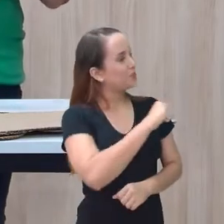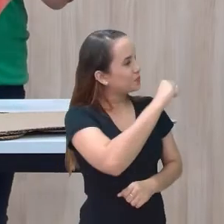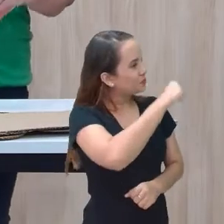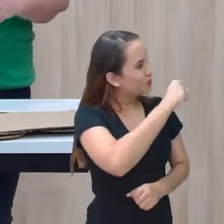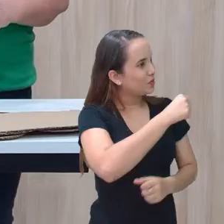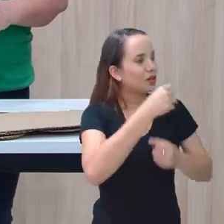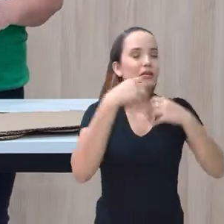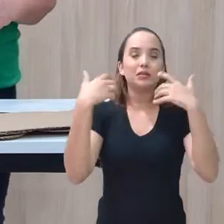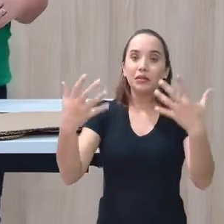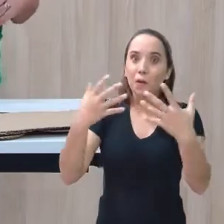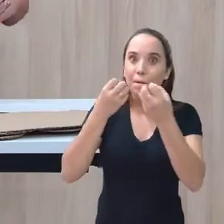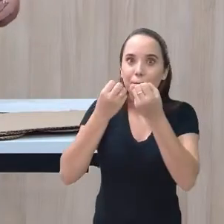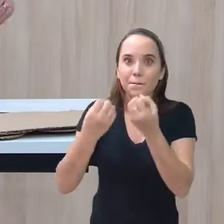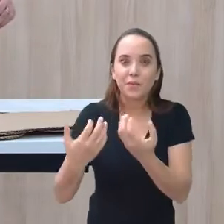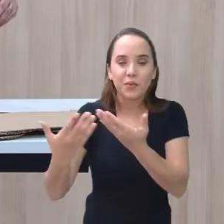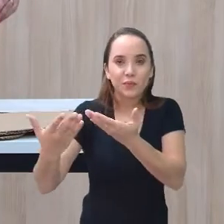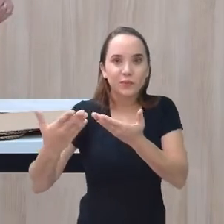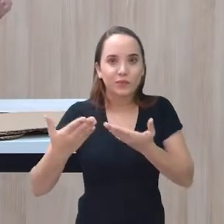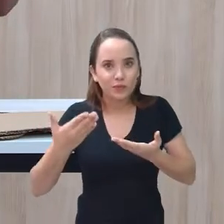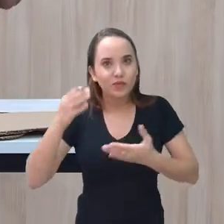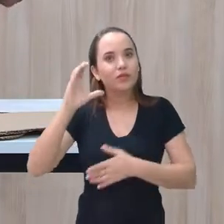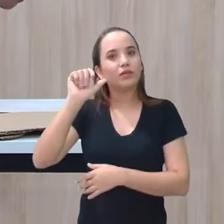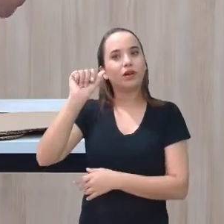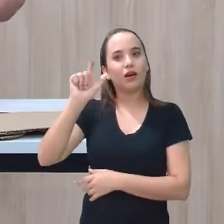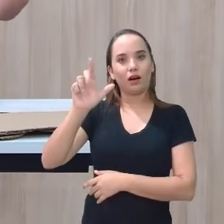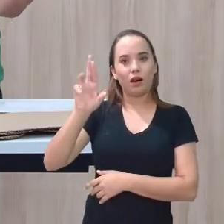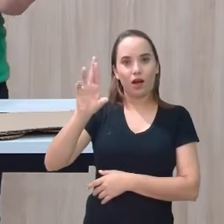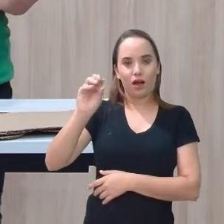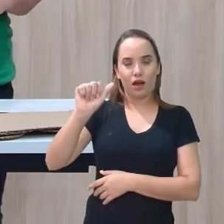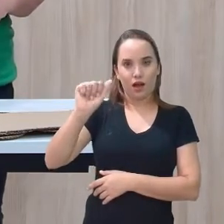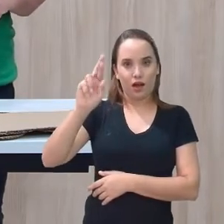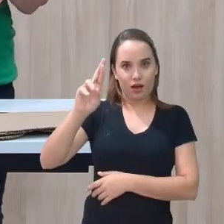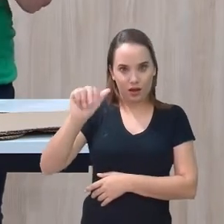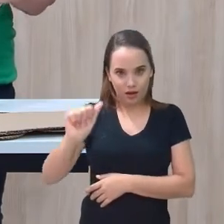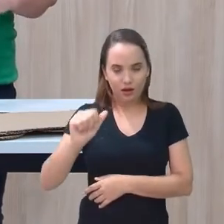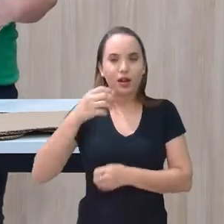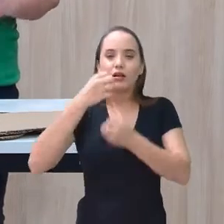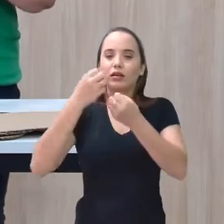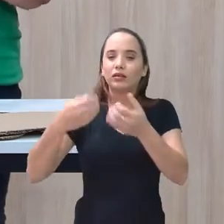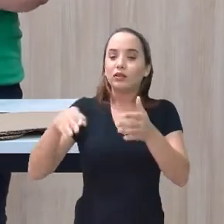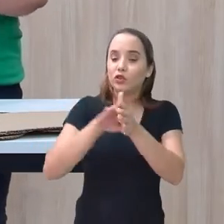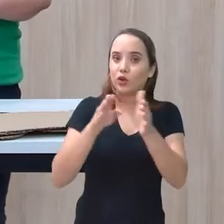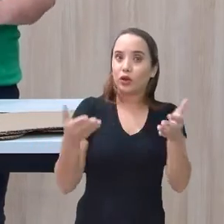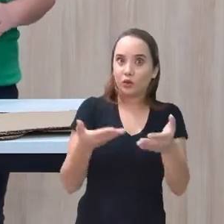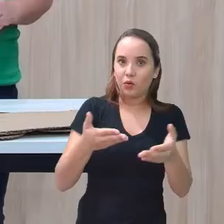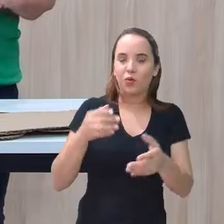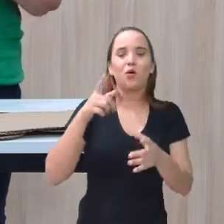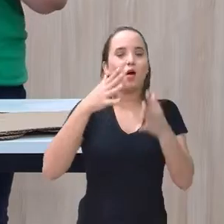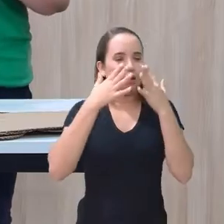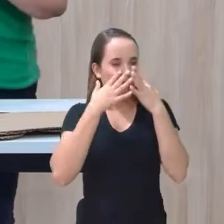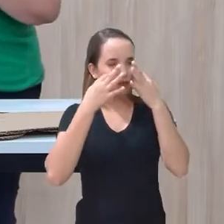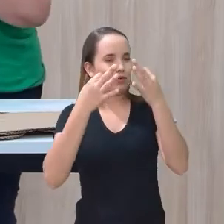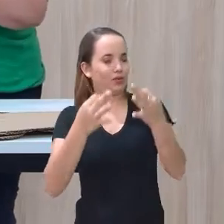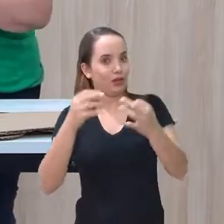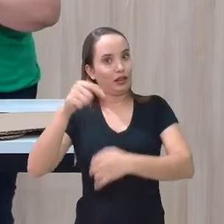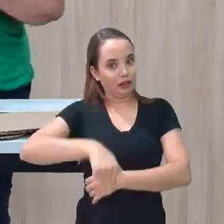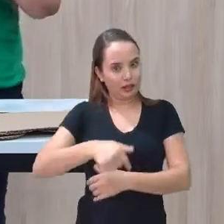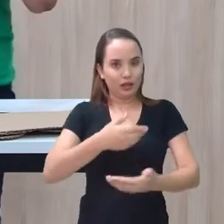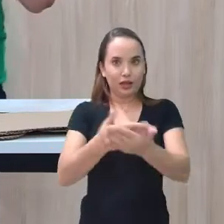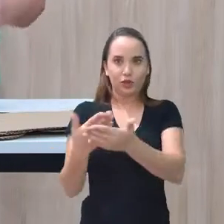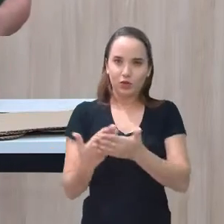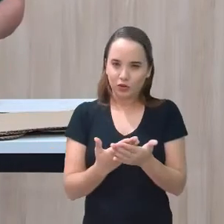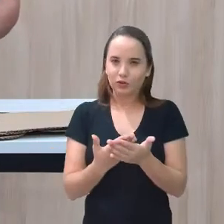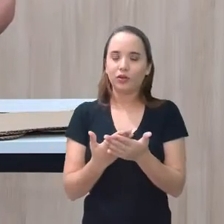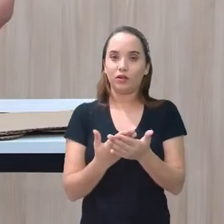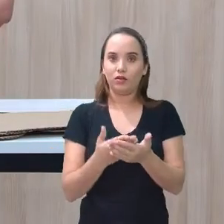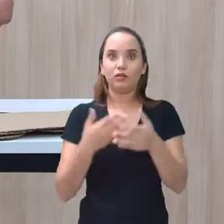Então, bem-vindo a Maria Clara, não é isso? É. Que está chegando aí. Seja bem-vindo e fique atento. as nossas aulas. E